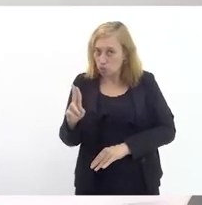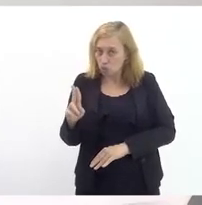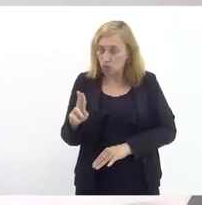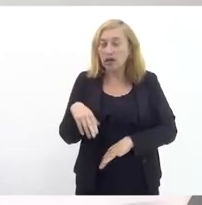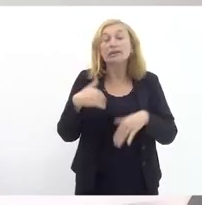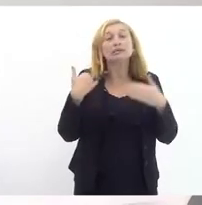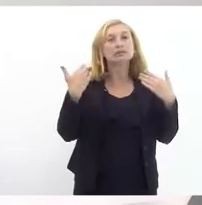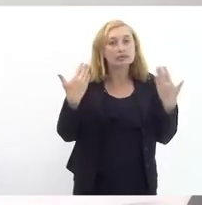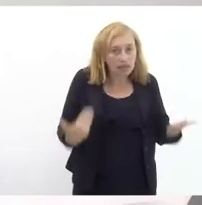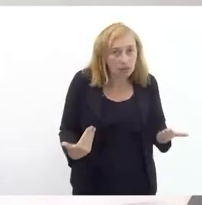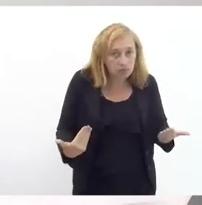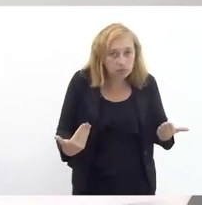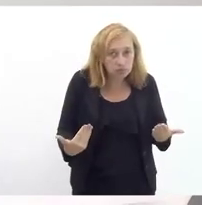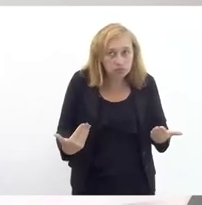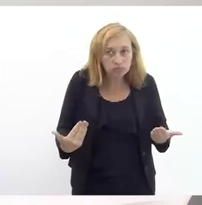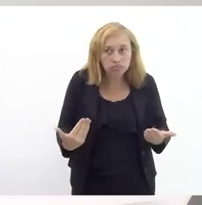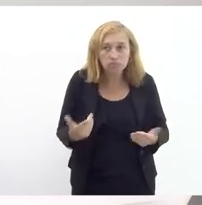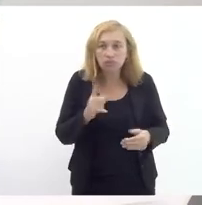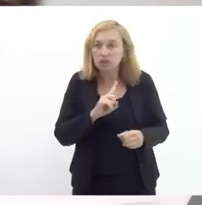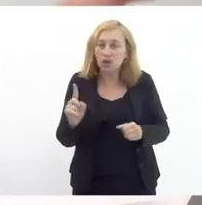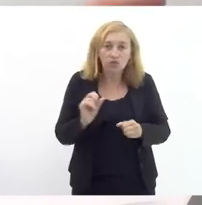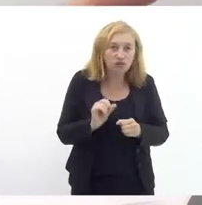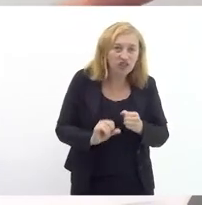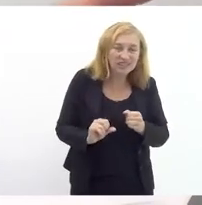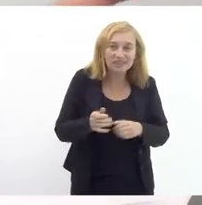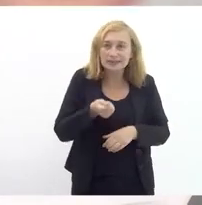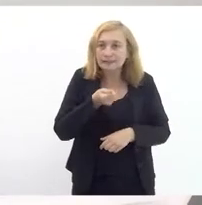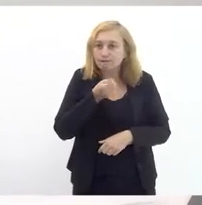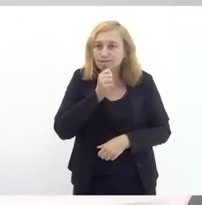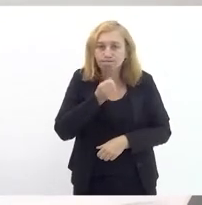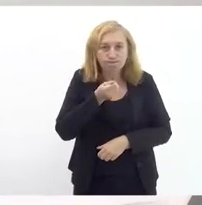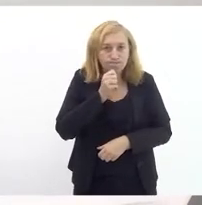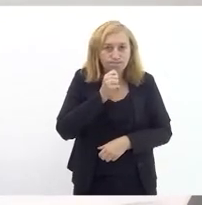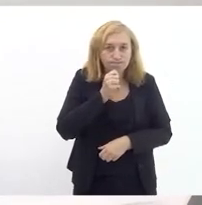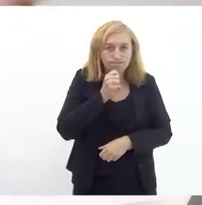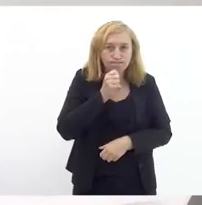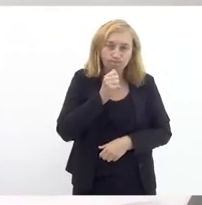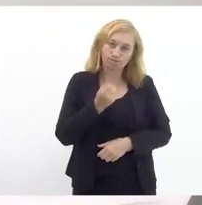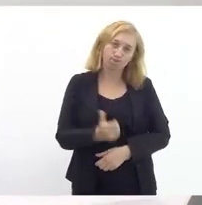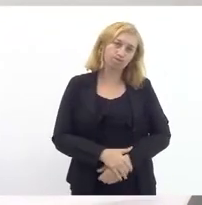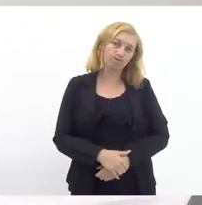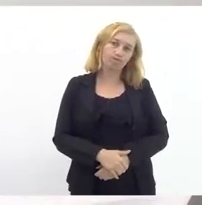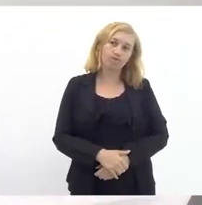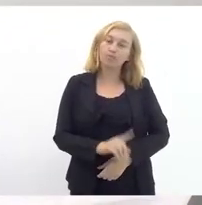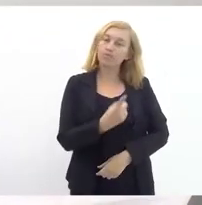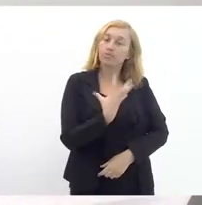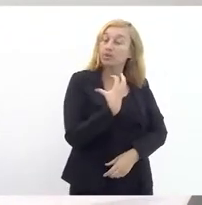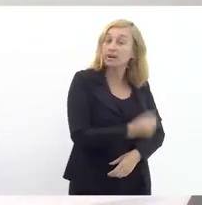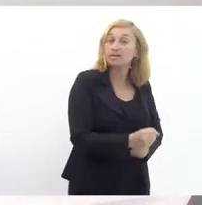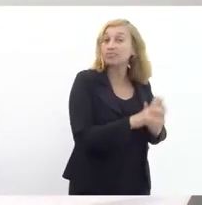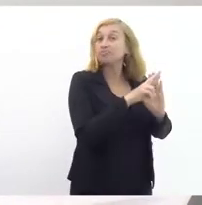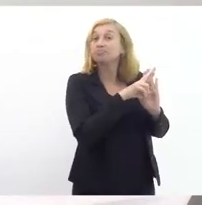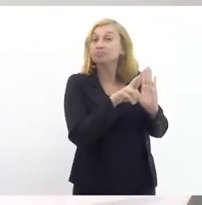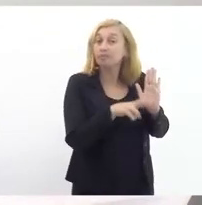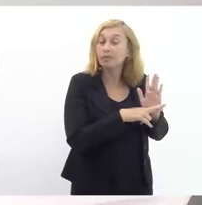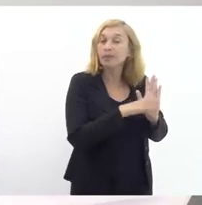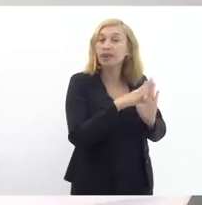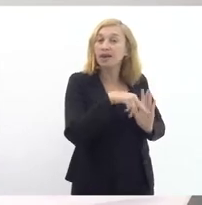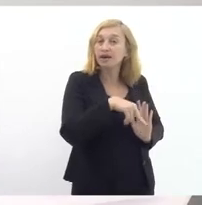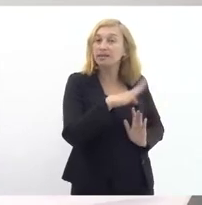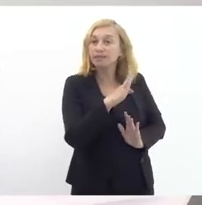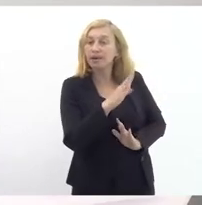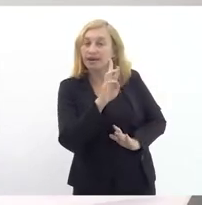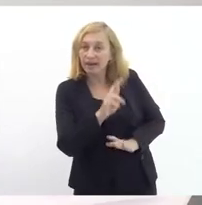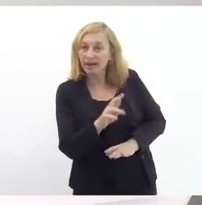Então, não fez nenhuma e nem outra, nem aceita as normas da NBR, nem